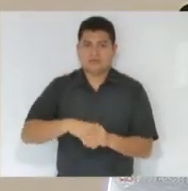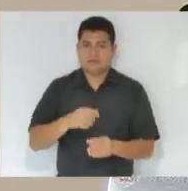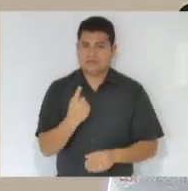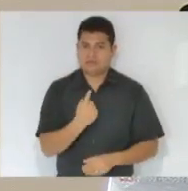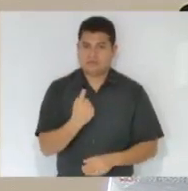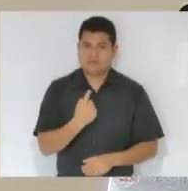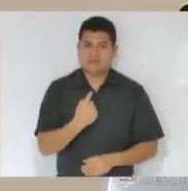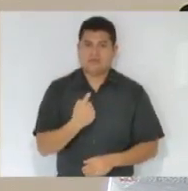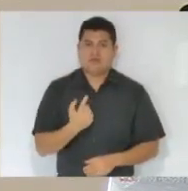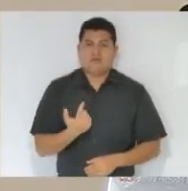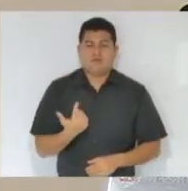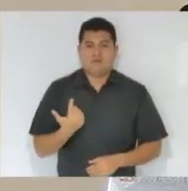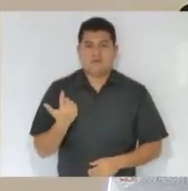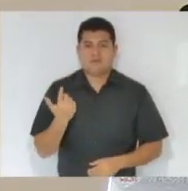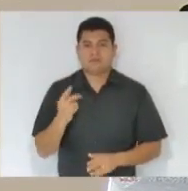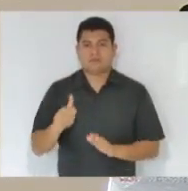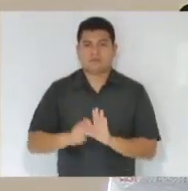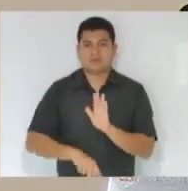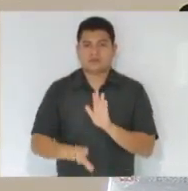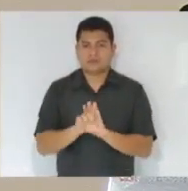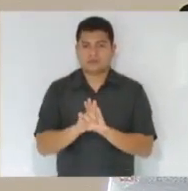projeto de lei complementar número